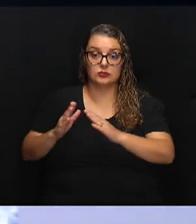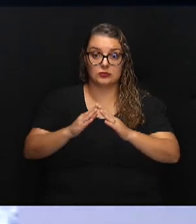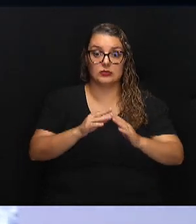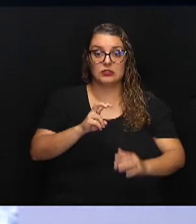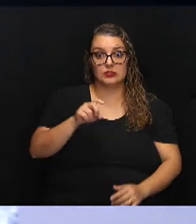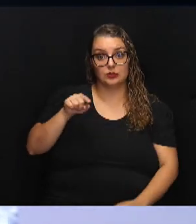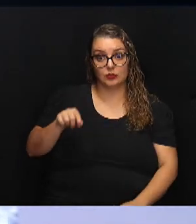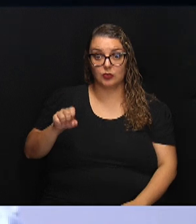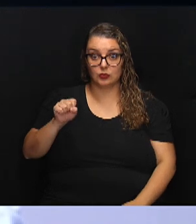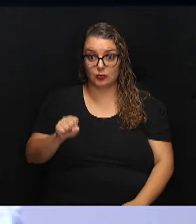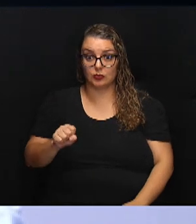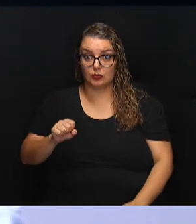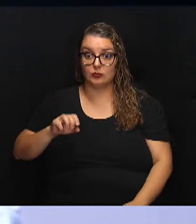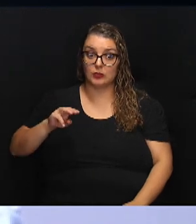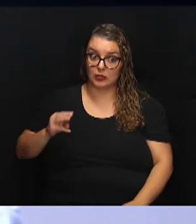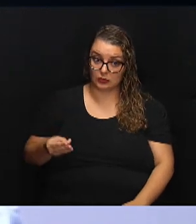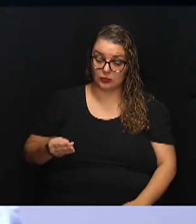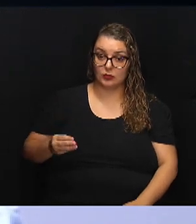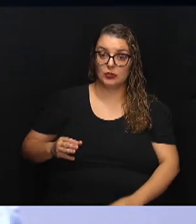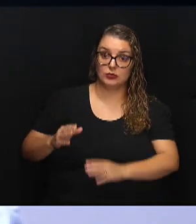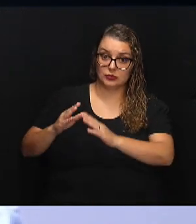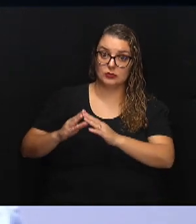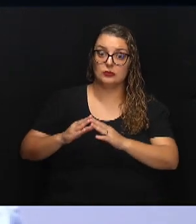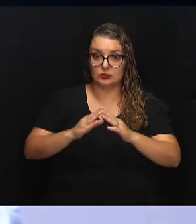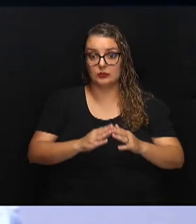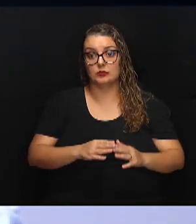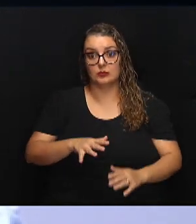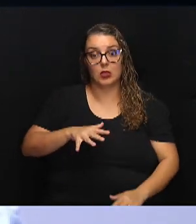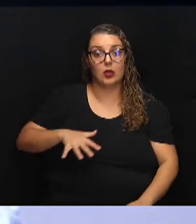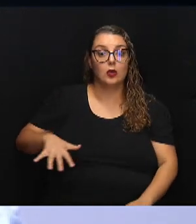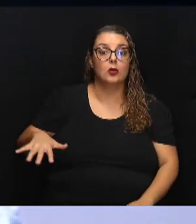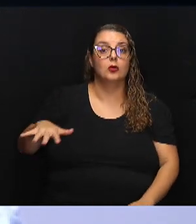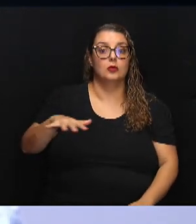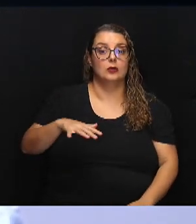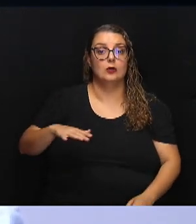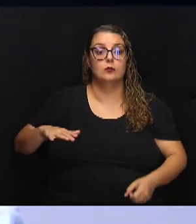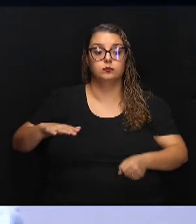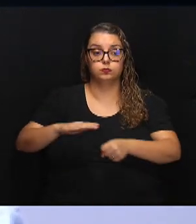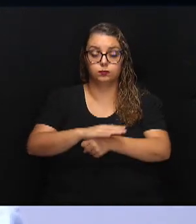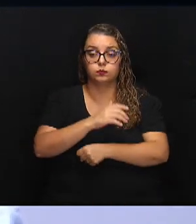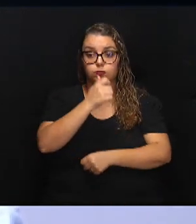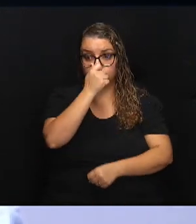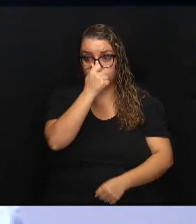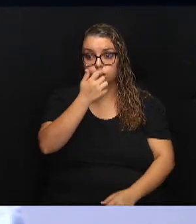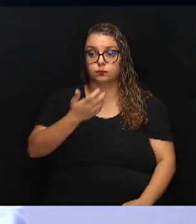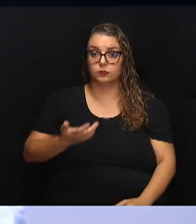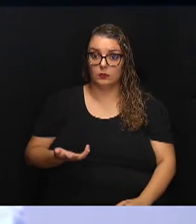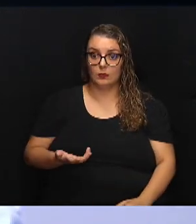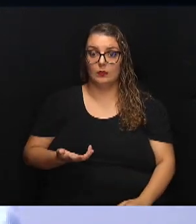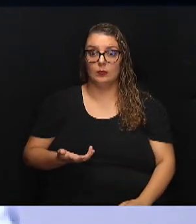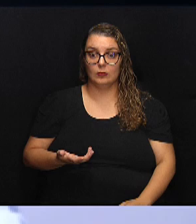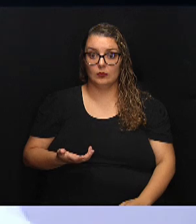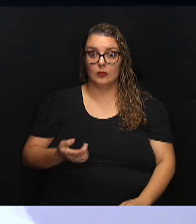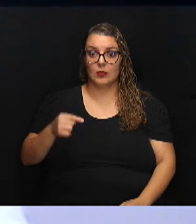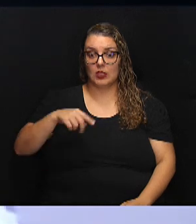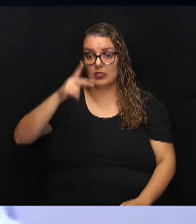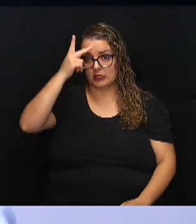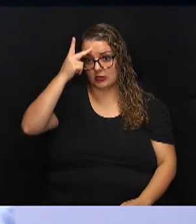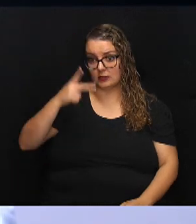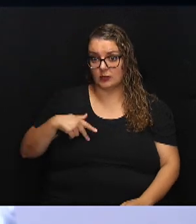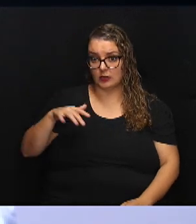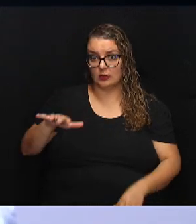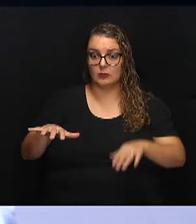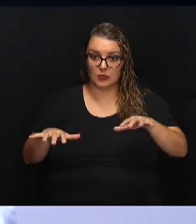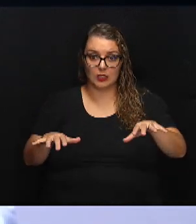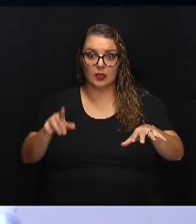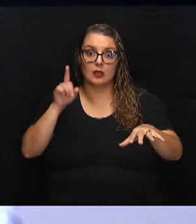milhões de habitantes. É uma região bastante adensada e essa própria região ali entre